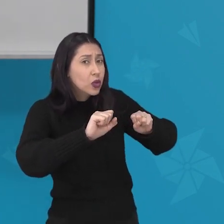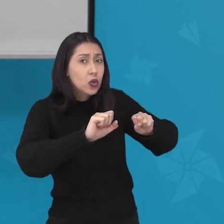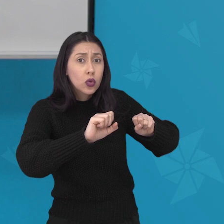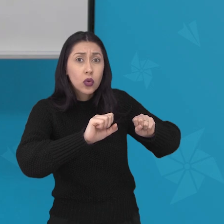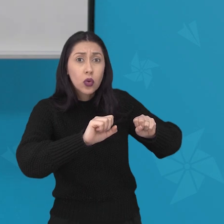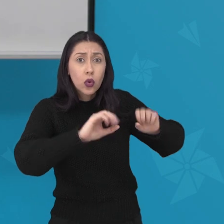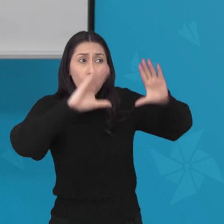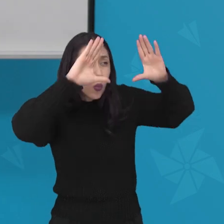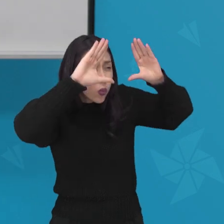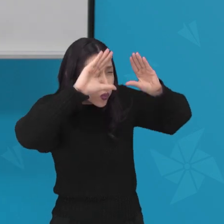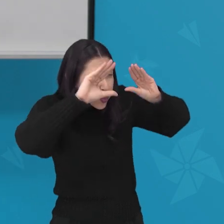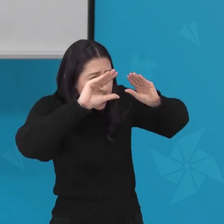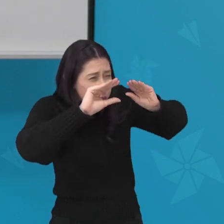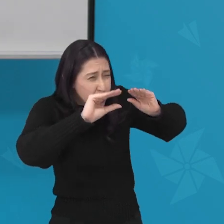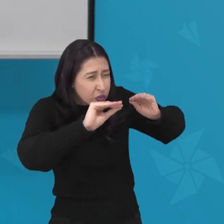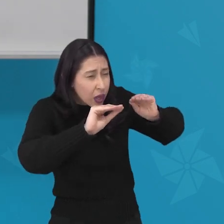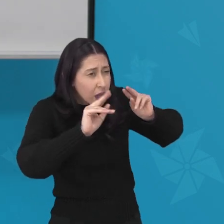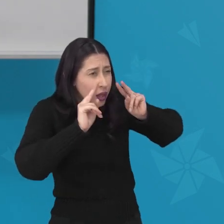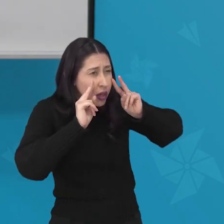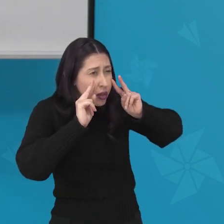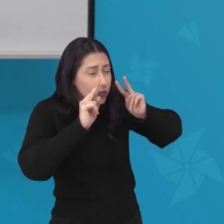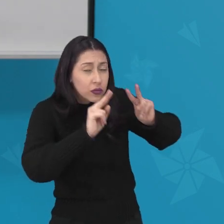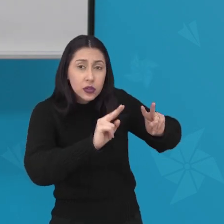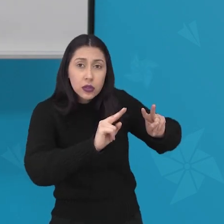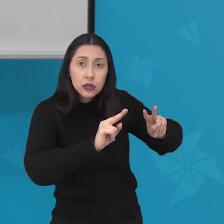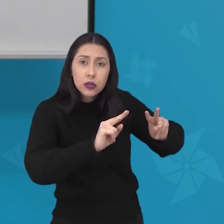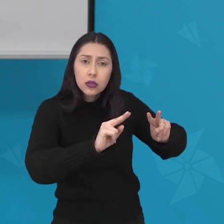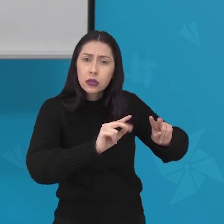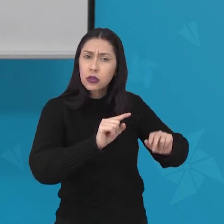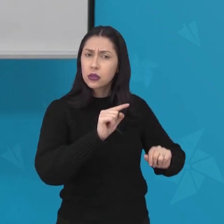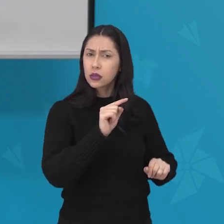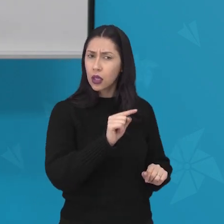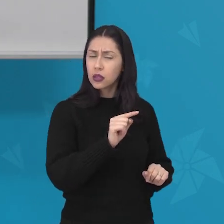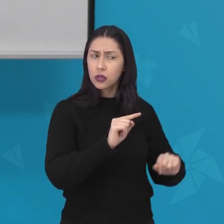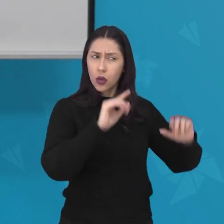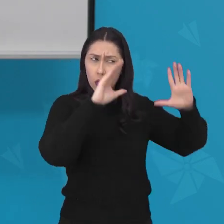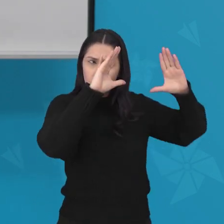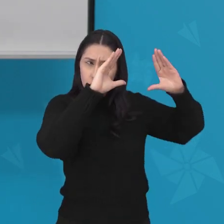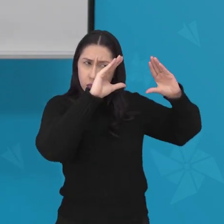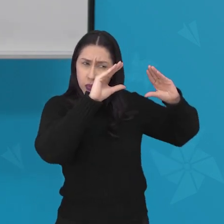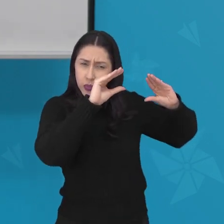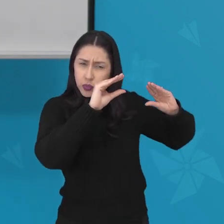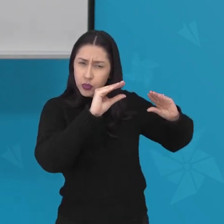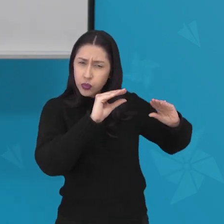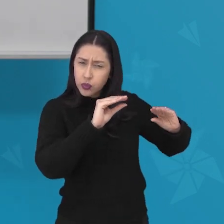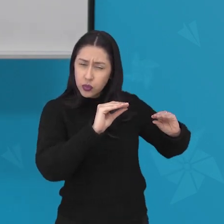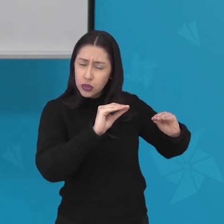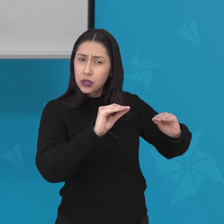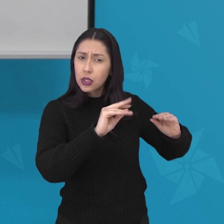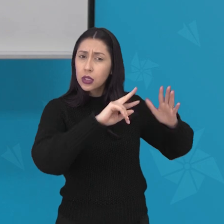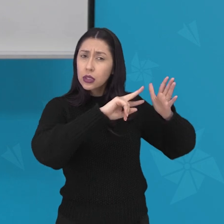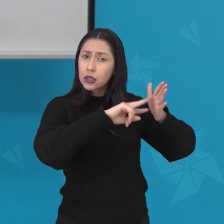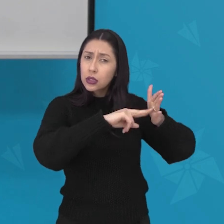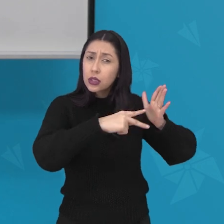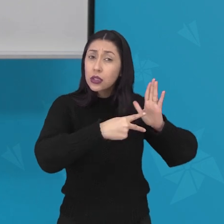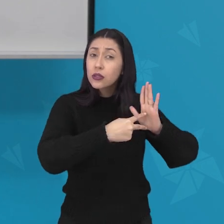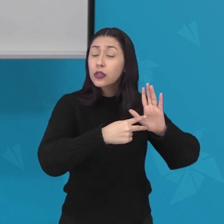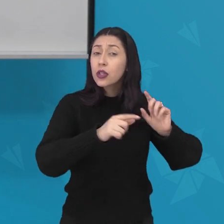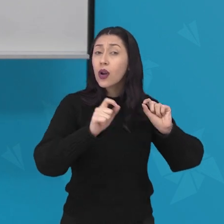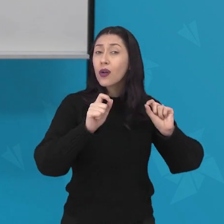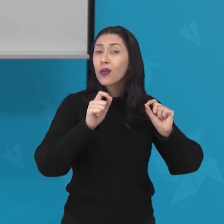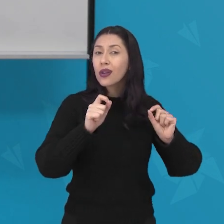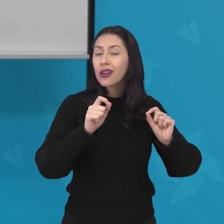pessoas só veem sombras. Essa ideia de ver sombra tem muito a ver com